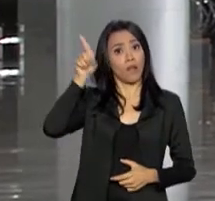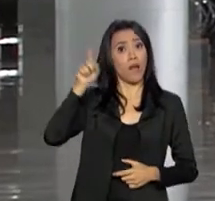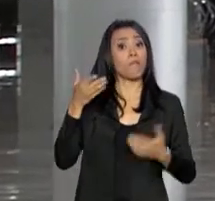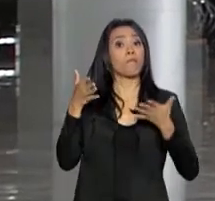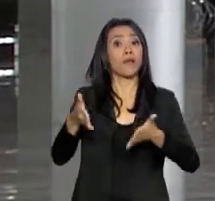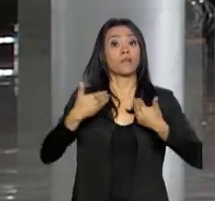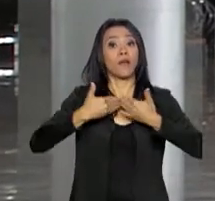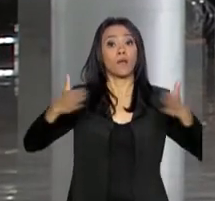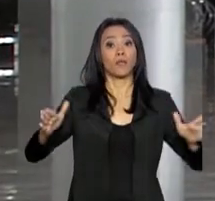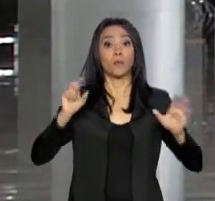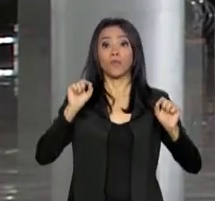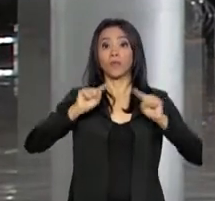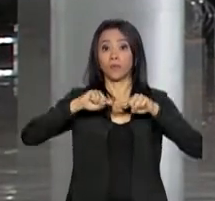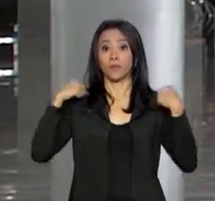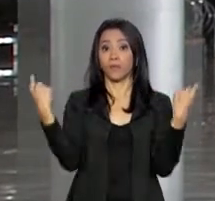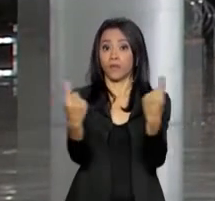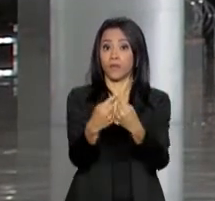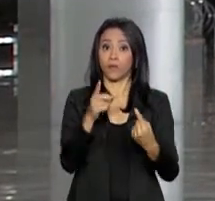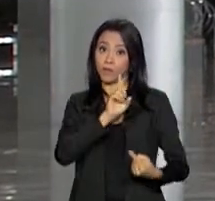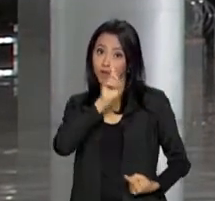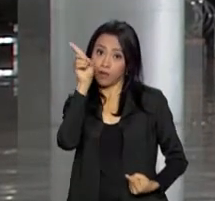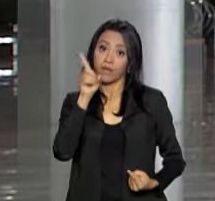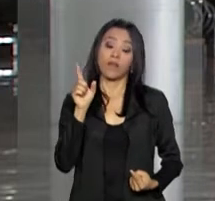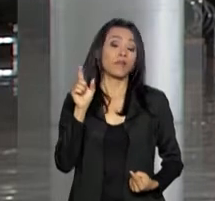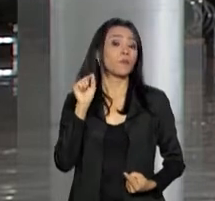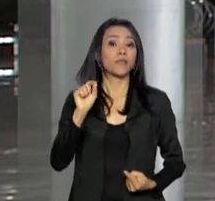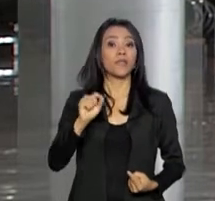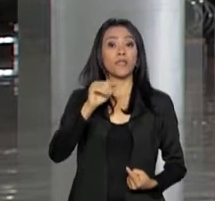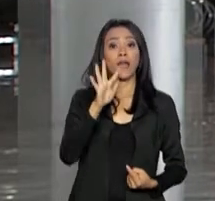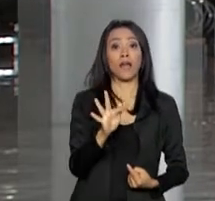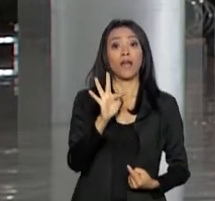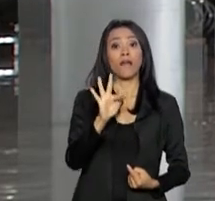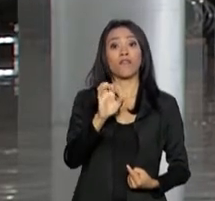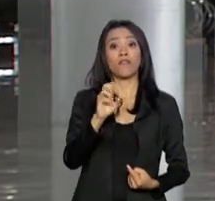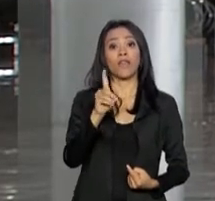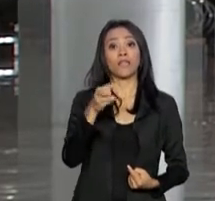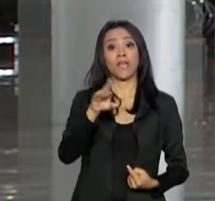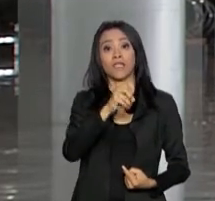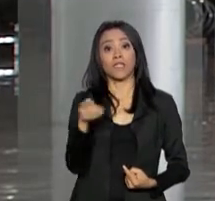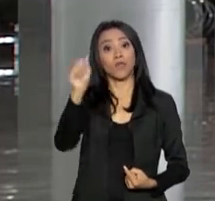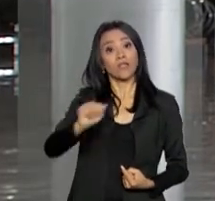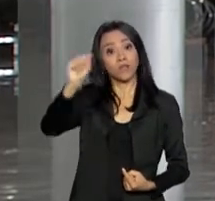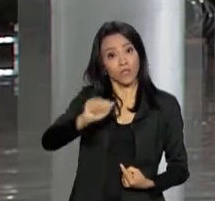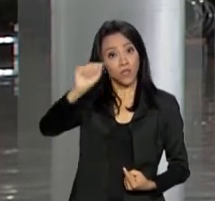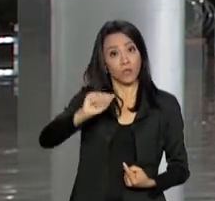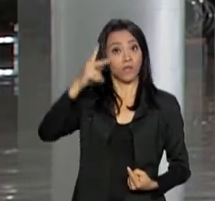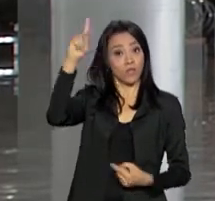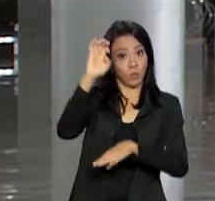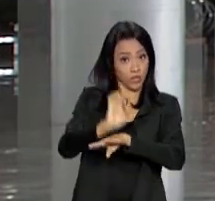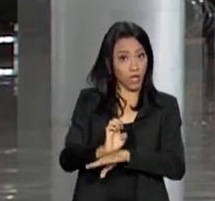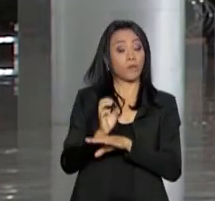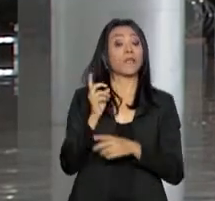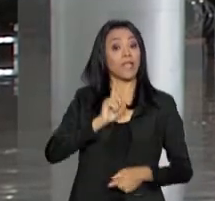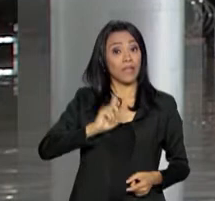de uma cerimônia da sessão plenária da federação das associações comerciais do estado ainda em